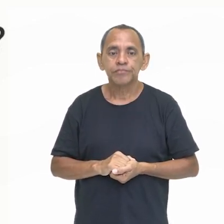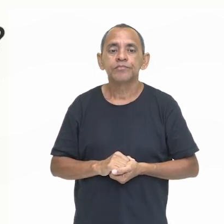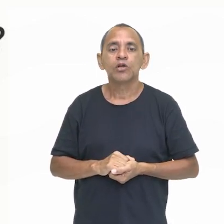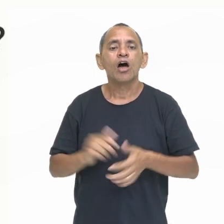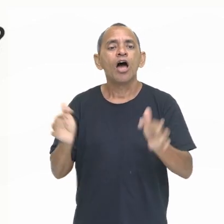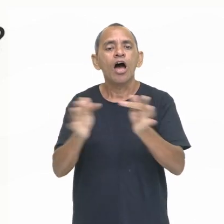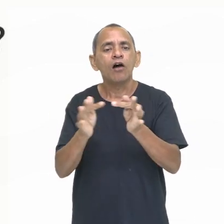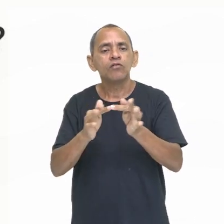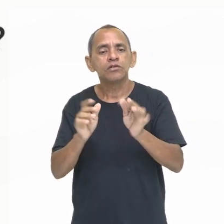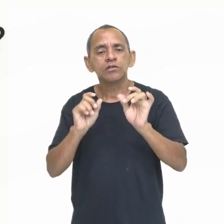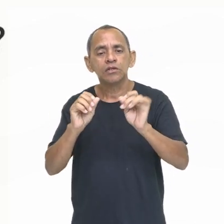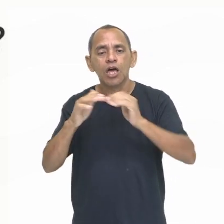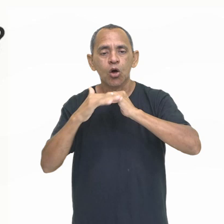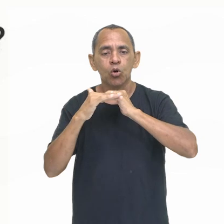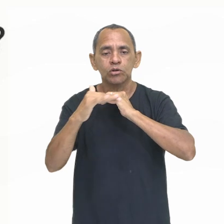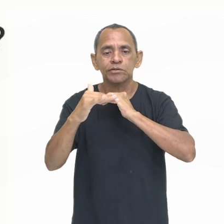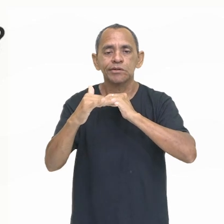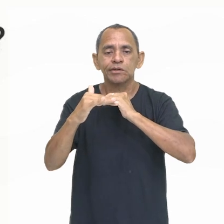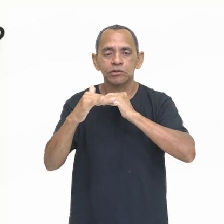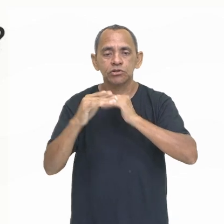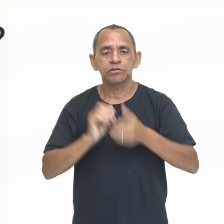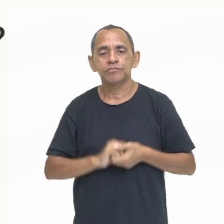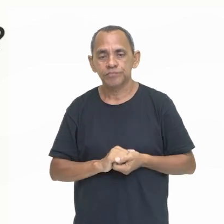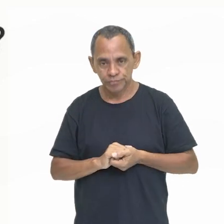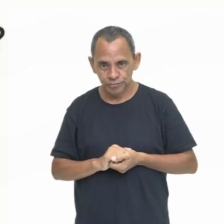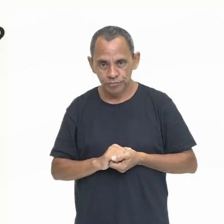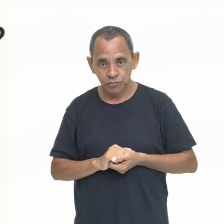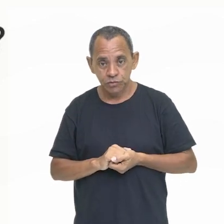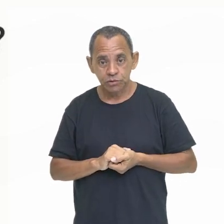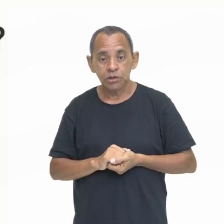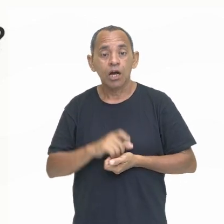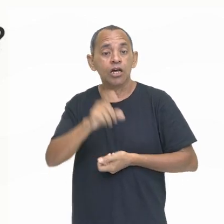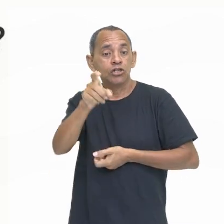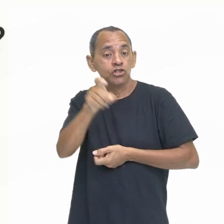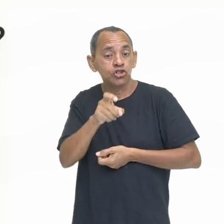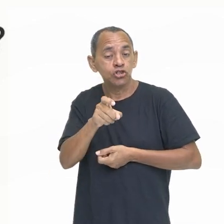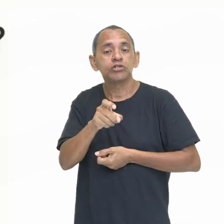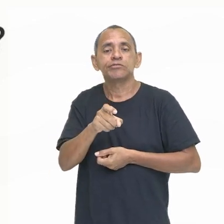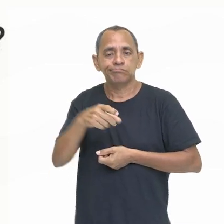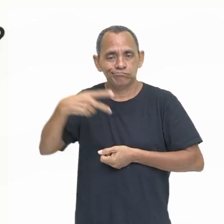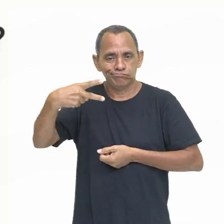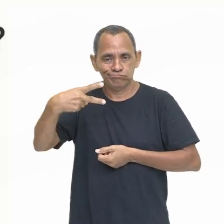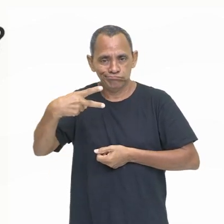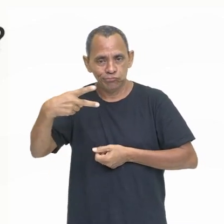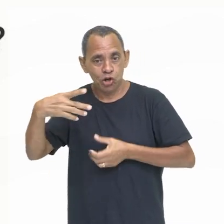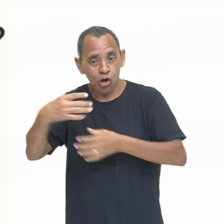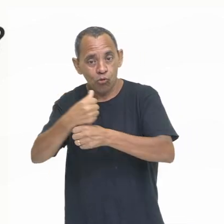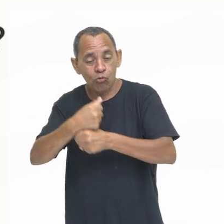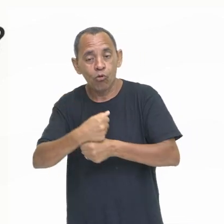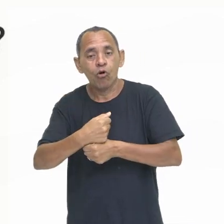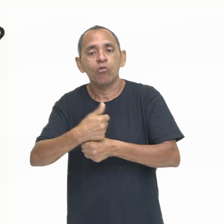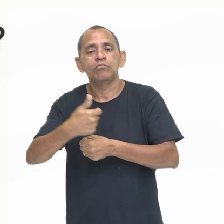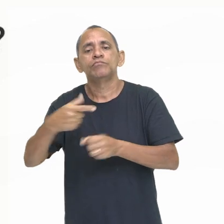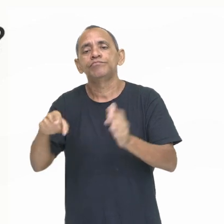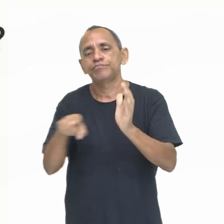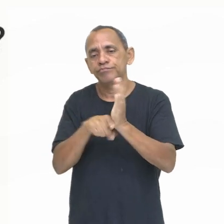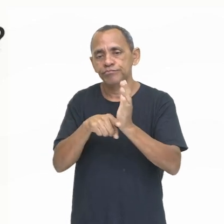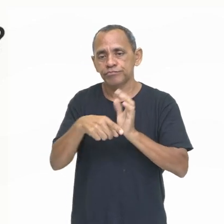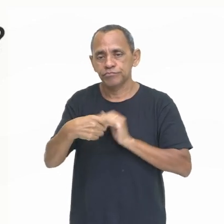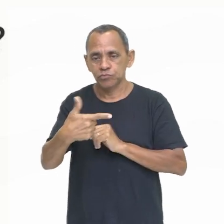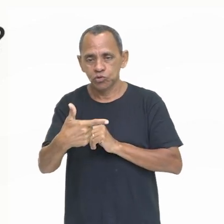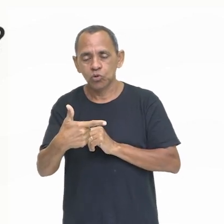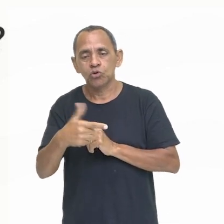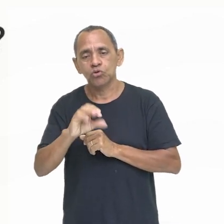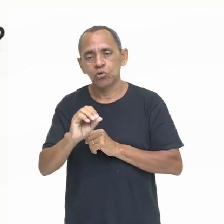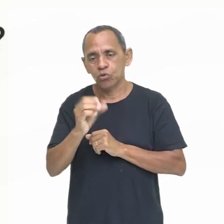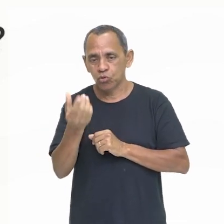função é constante para x, olha como ela escreve, para x maior ou igual a menos 2 e x menor ou igual a